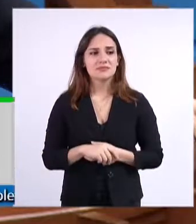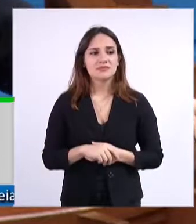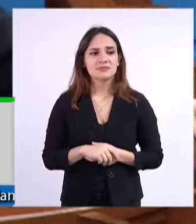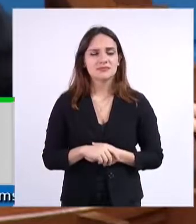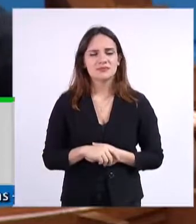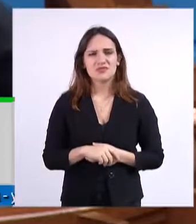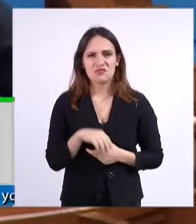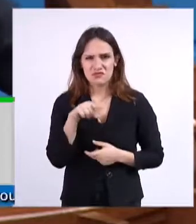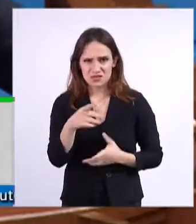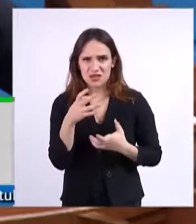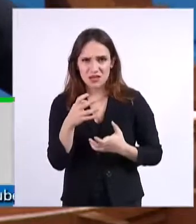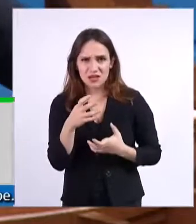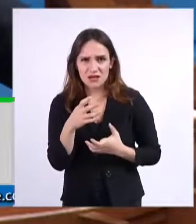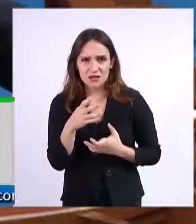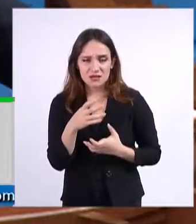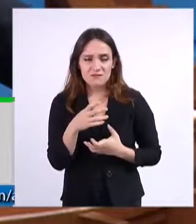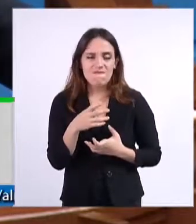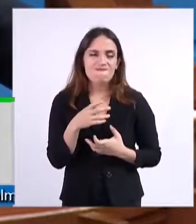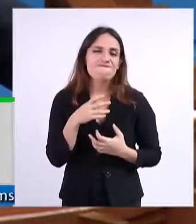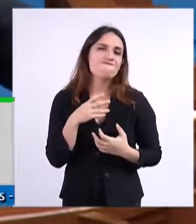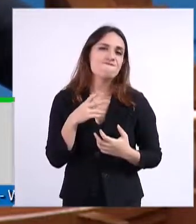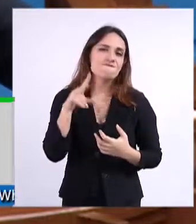Quer enganar o povo brasileiro?